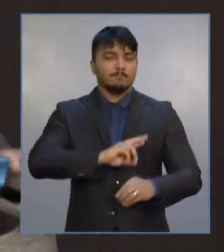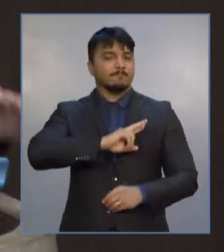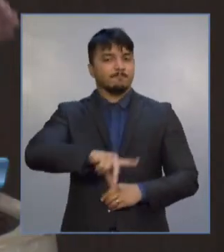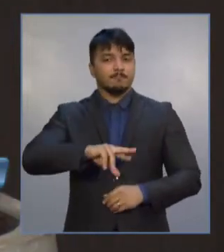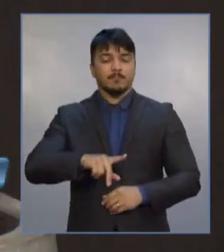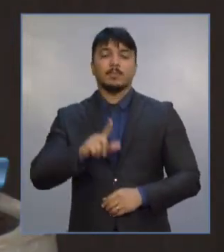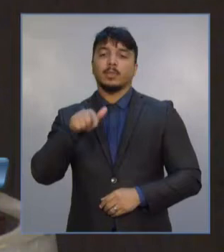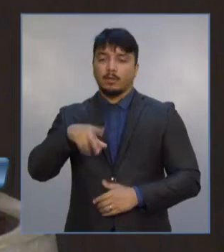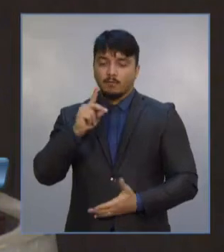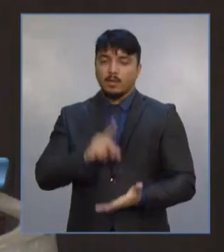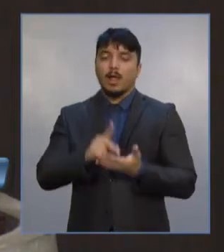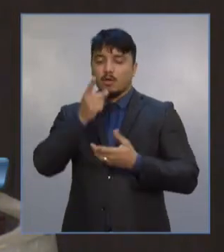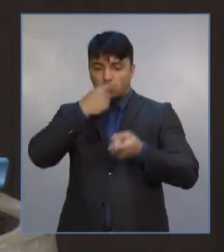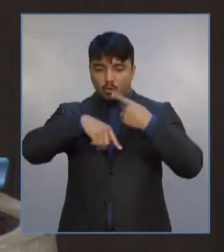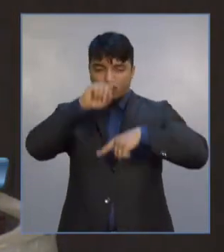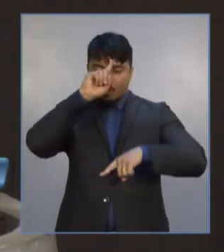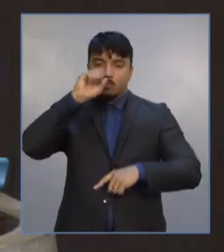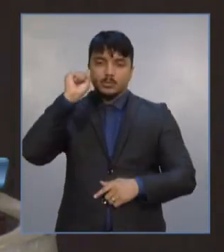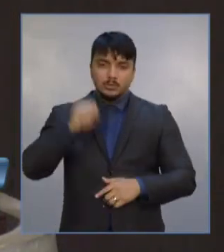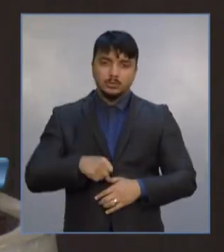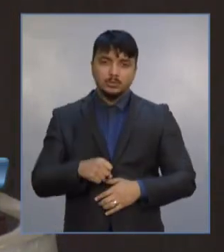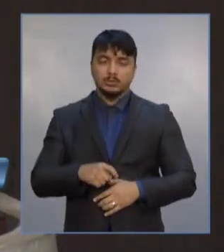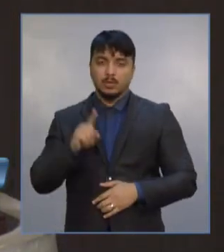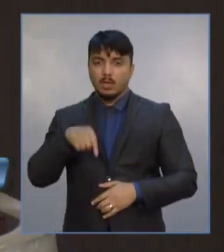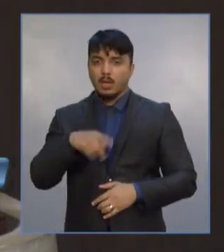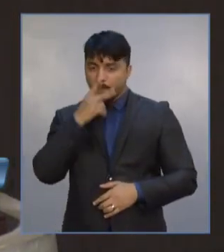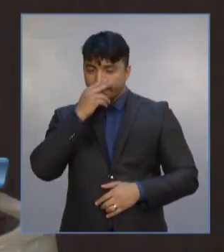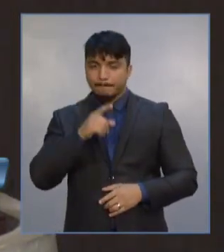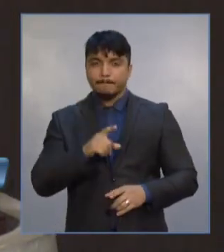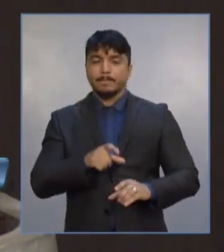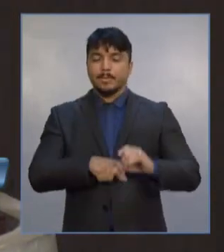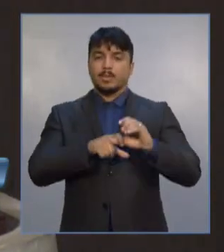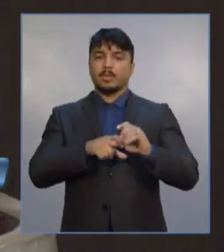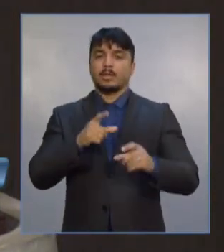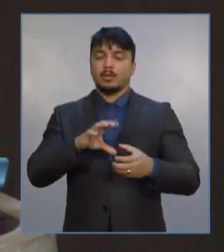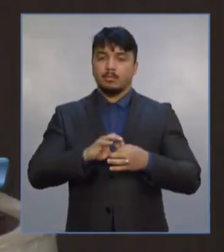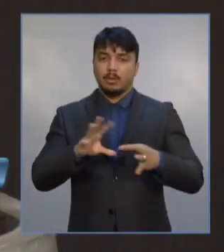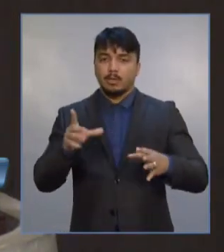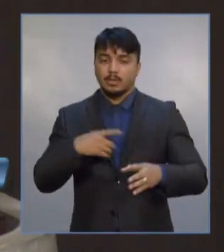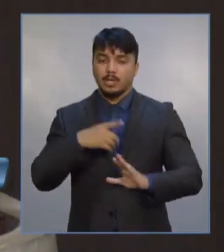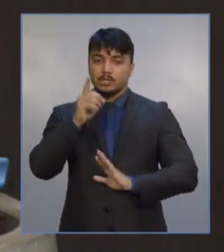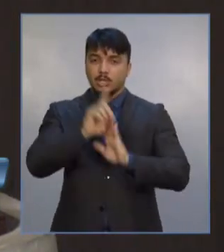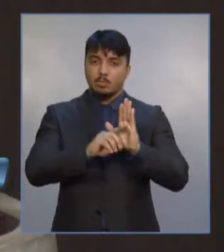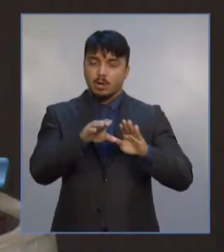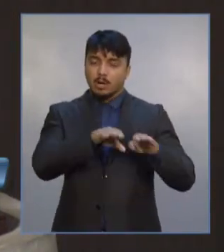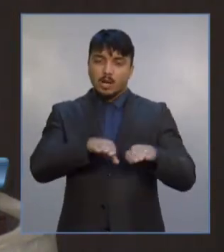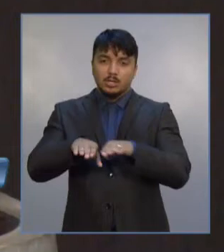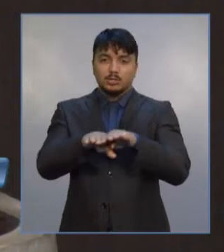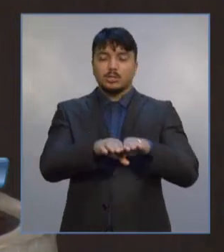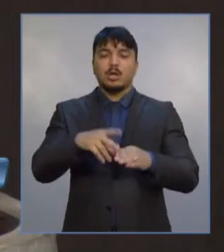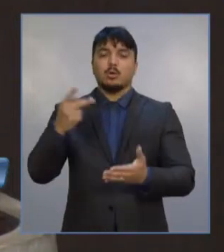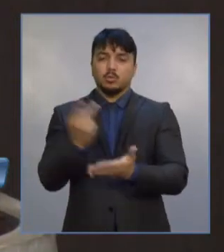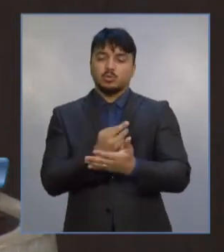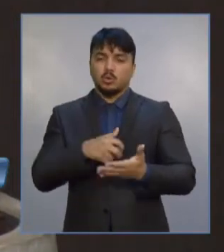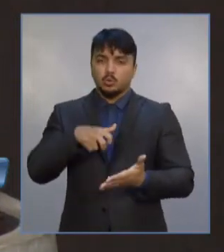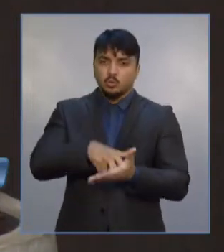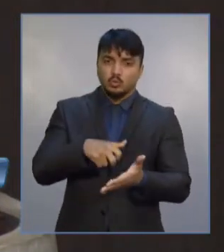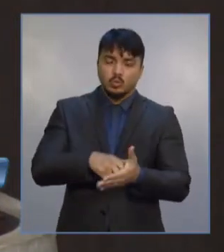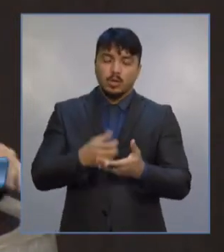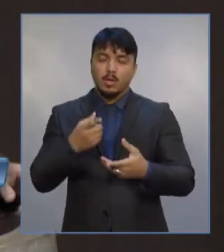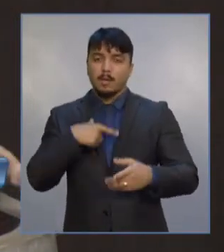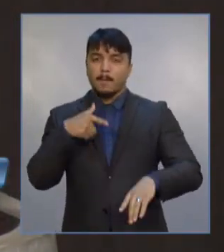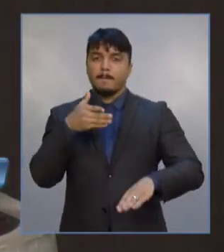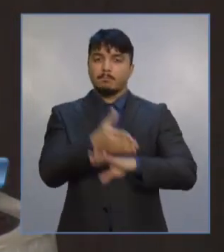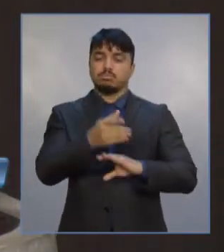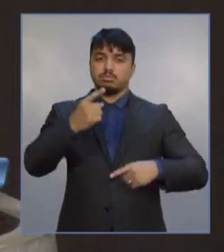Foi cometido um golpe, suspensas as liberdades democráticas e os ritos democráticos, houve tortura, violação política,